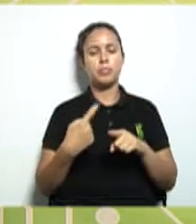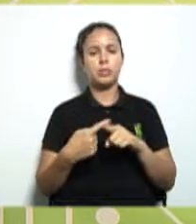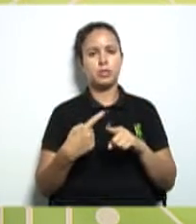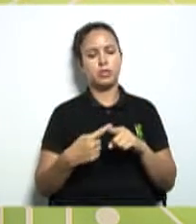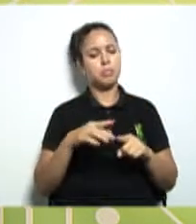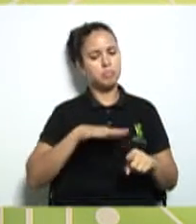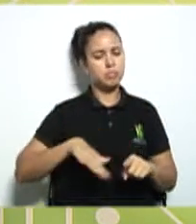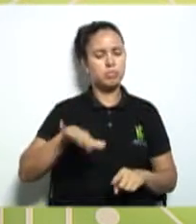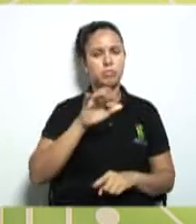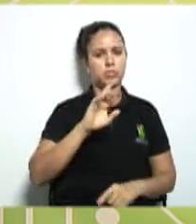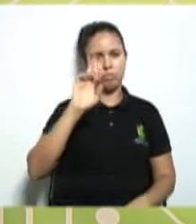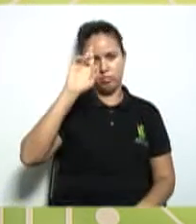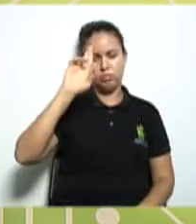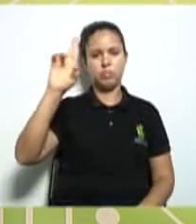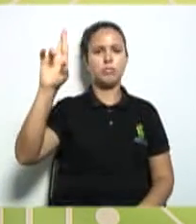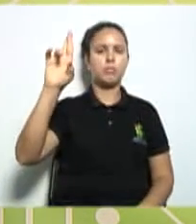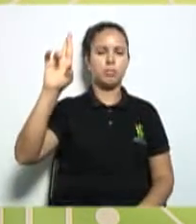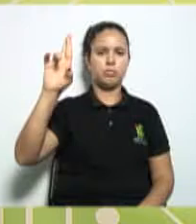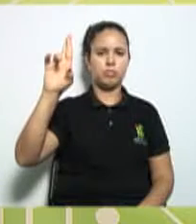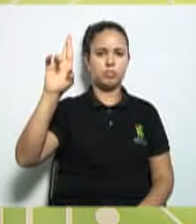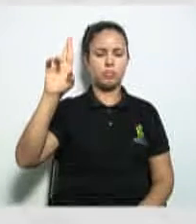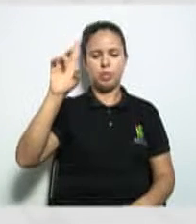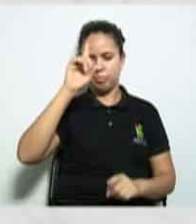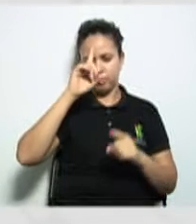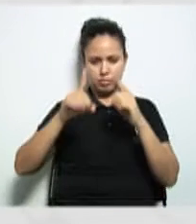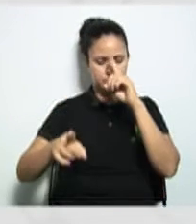os donos dessa cooperativa.